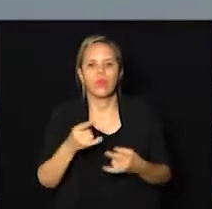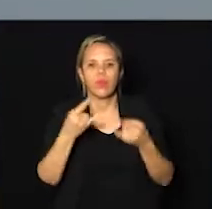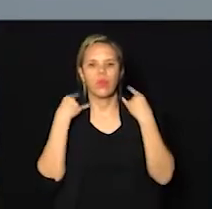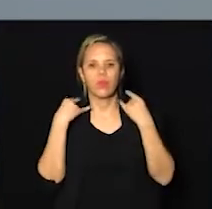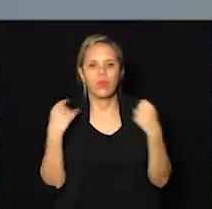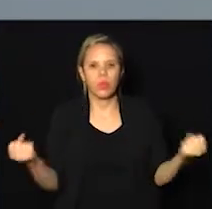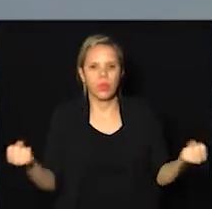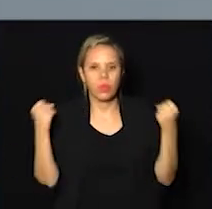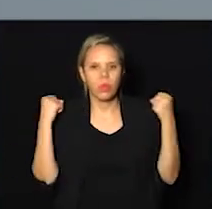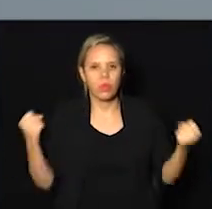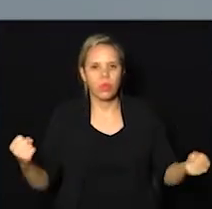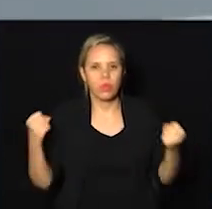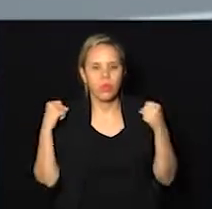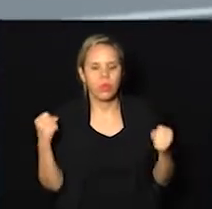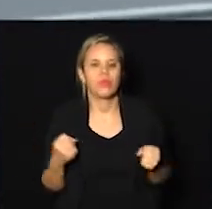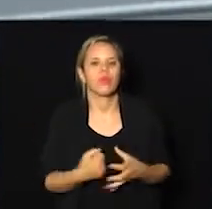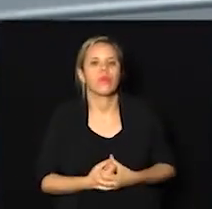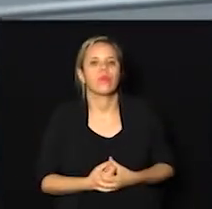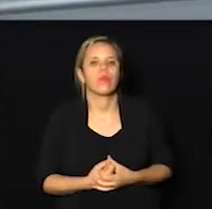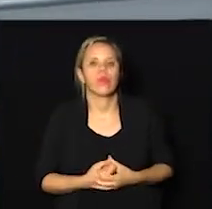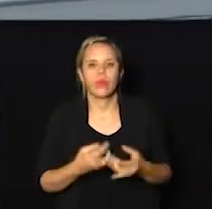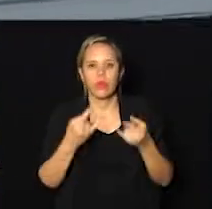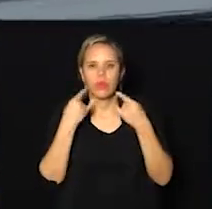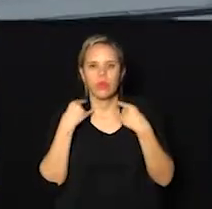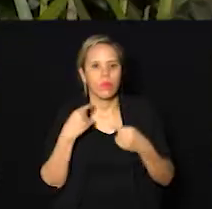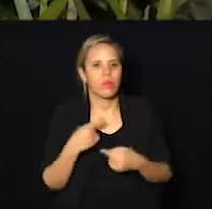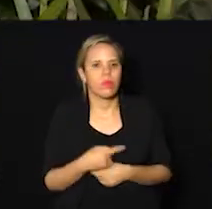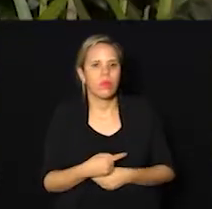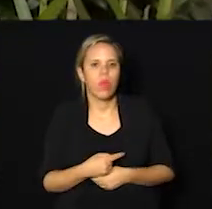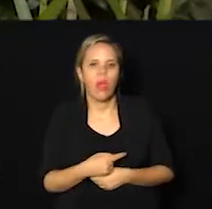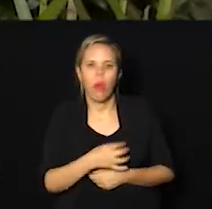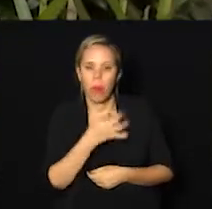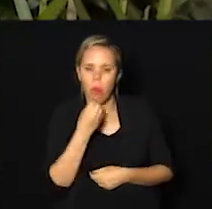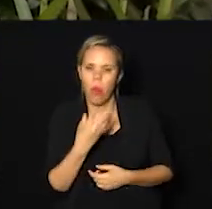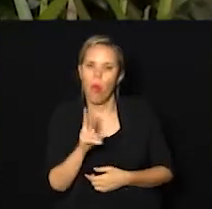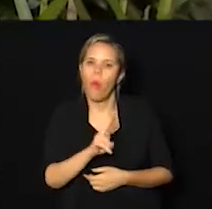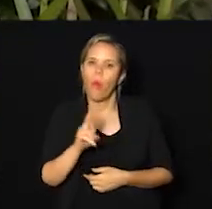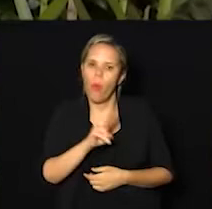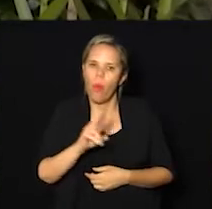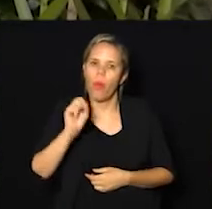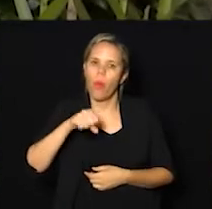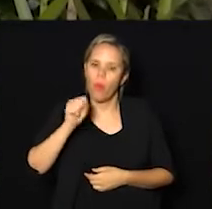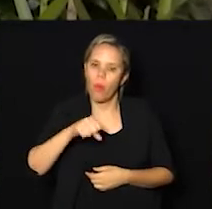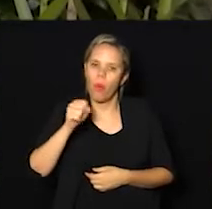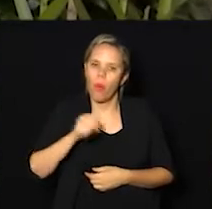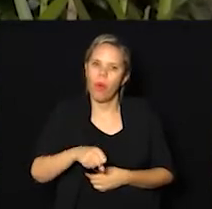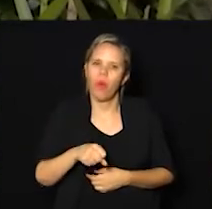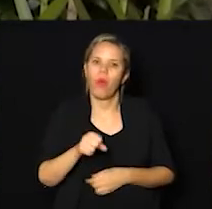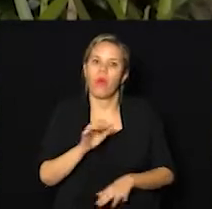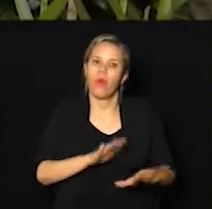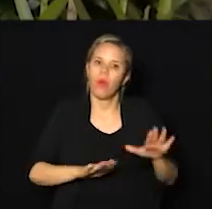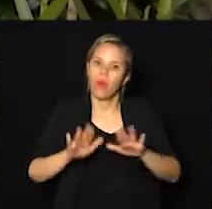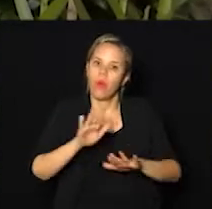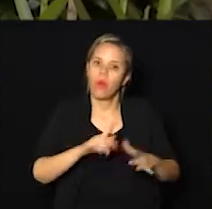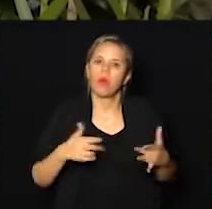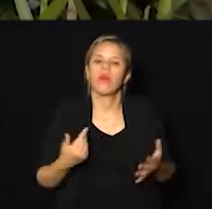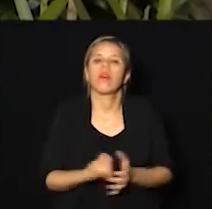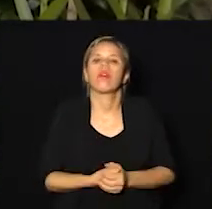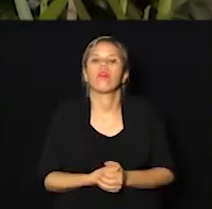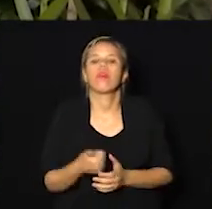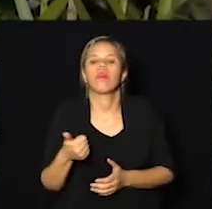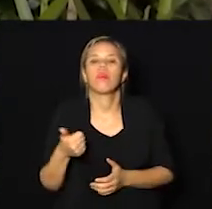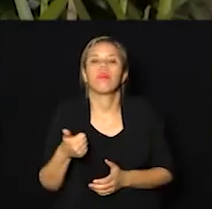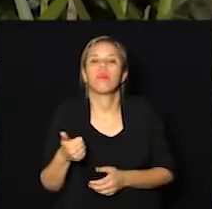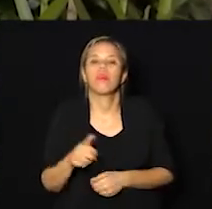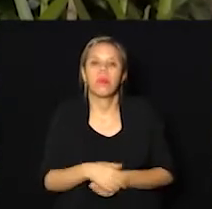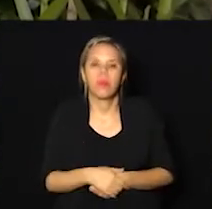o uso de máscaras nas academias? Definitivamente a máscara não faz mal, tá? A gente deve usar sim, mas devemos tomar alguns